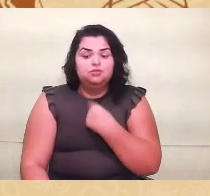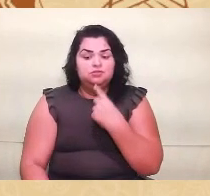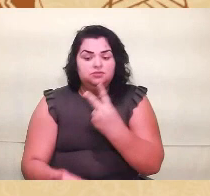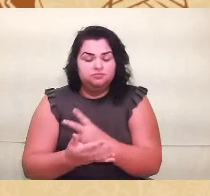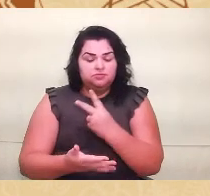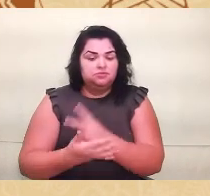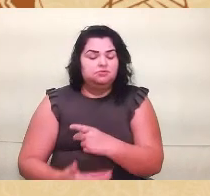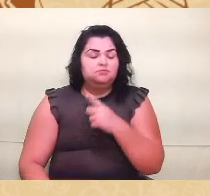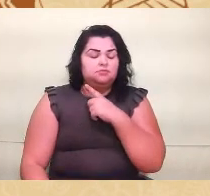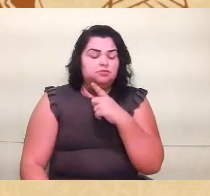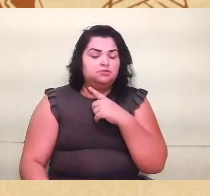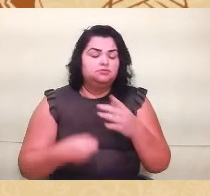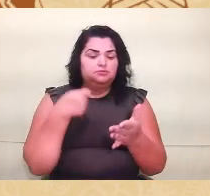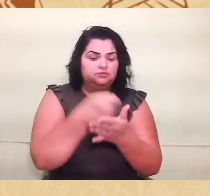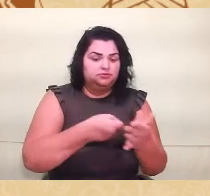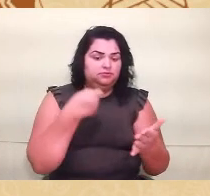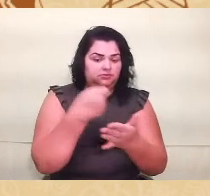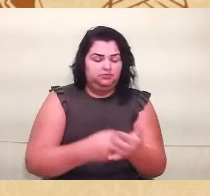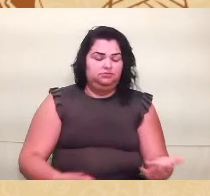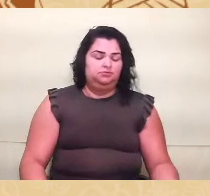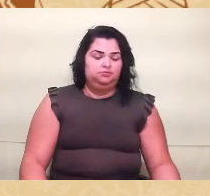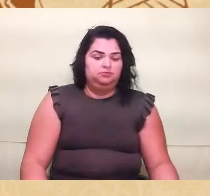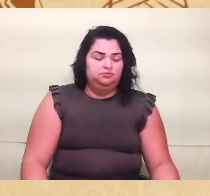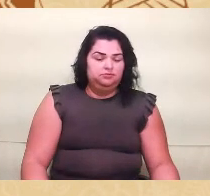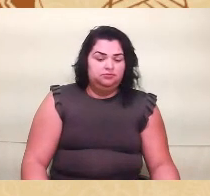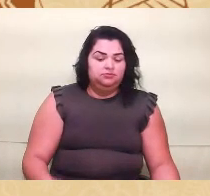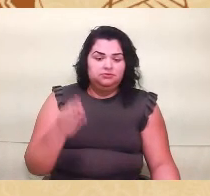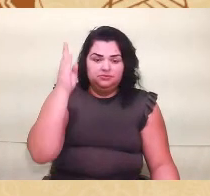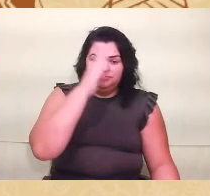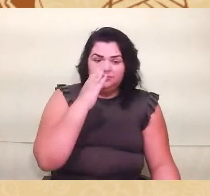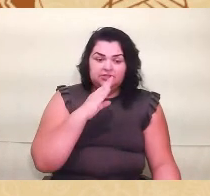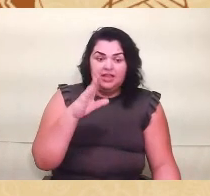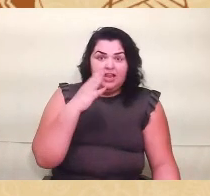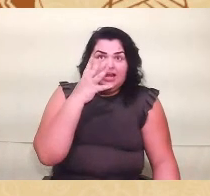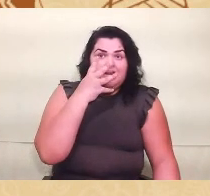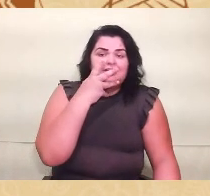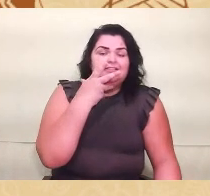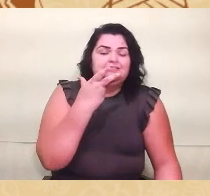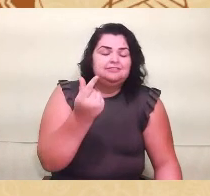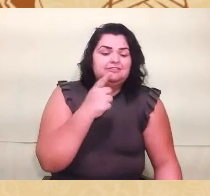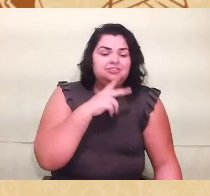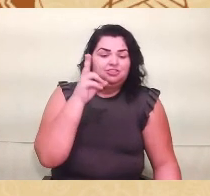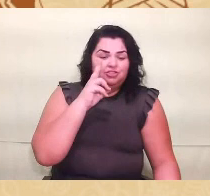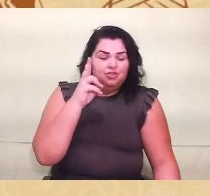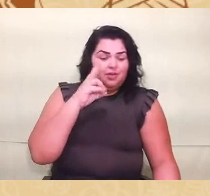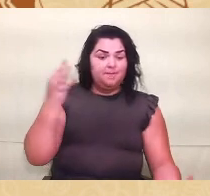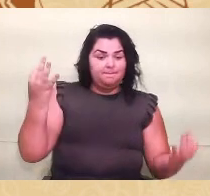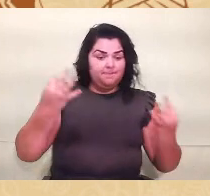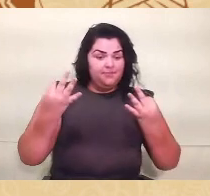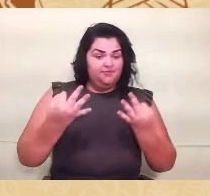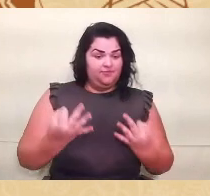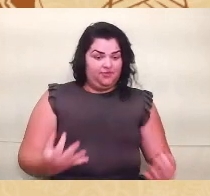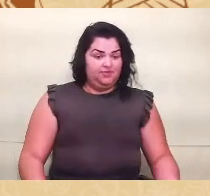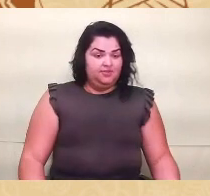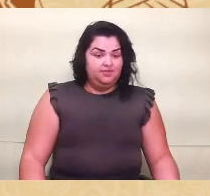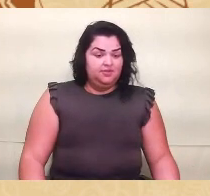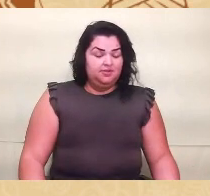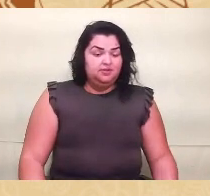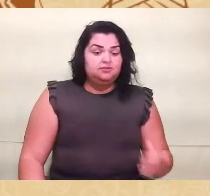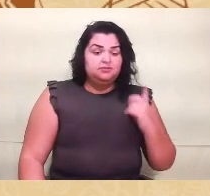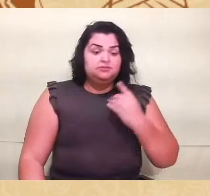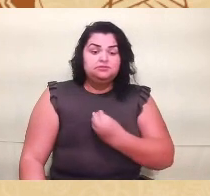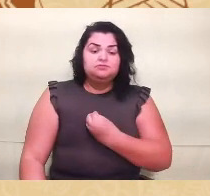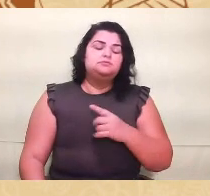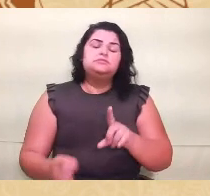guerra de resistência. A história do Brasil é linda. Tem várias páginas de guerra de resistência